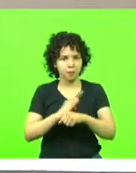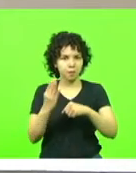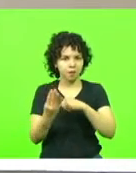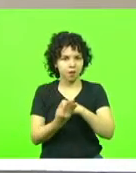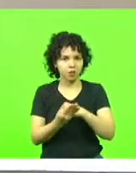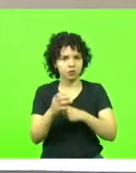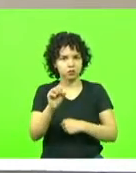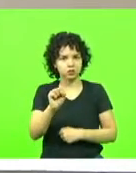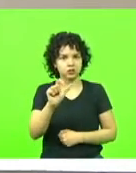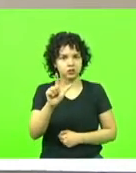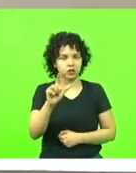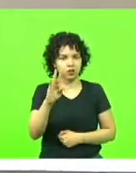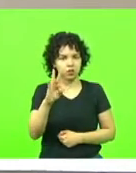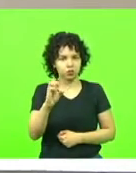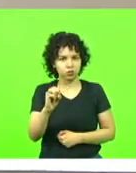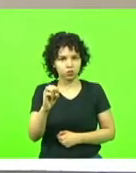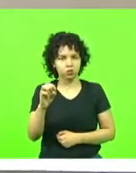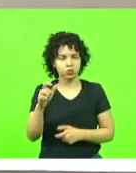Blumenau, em discussão.